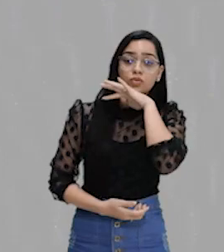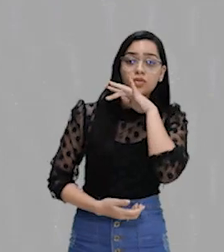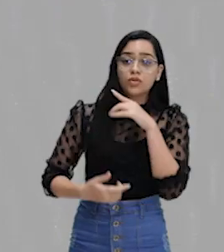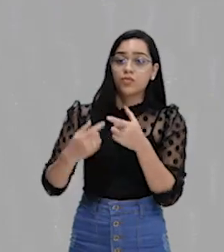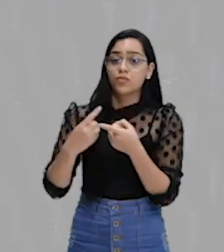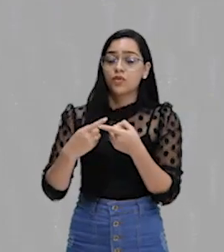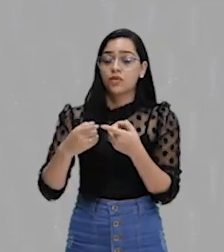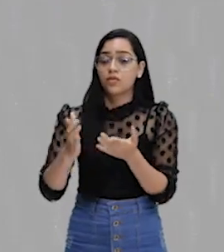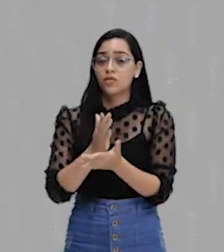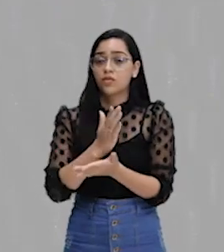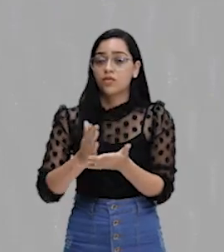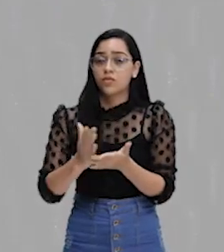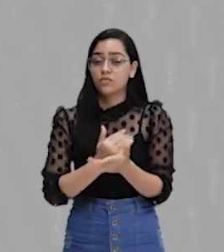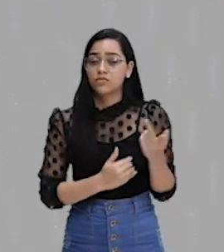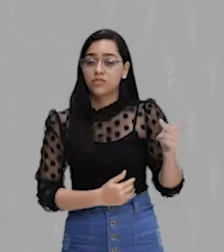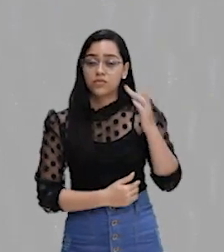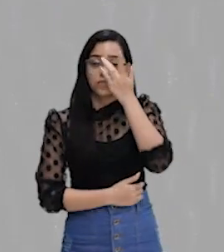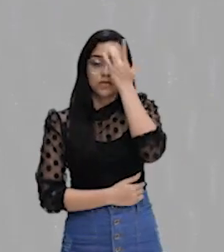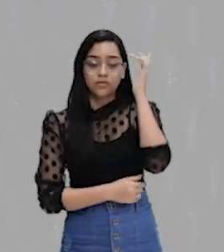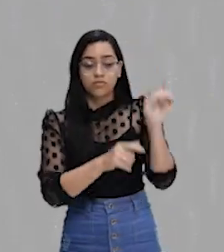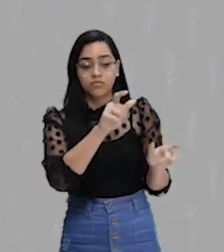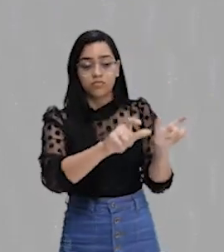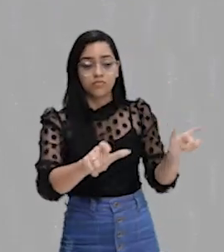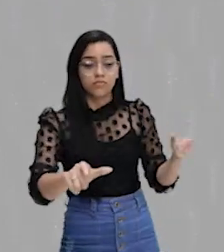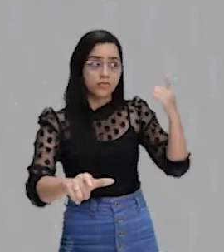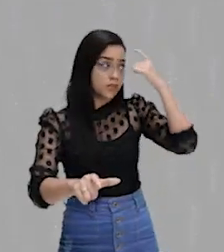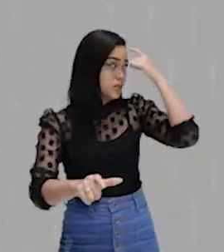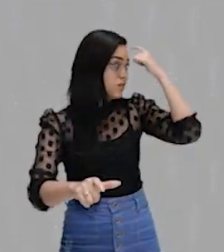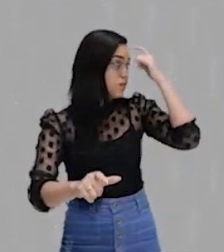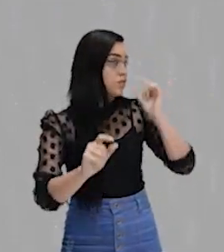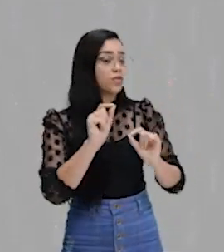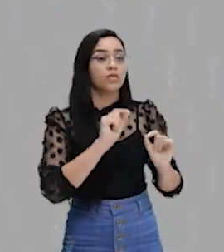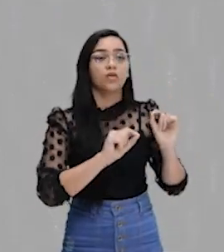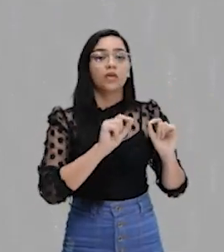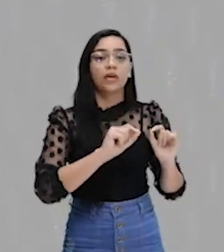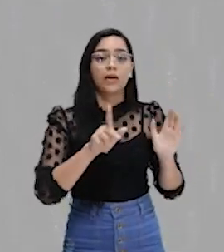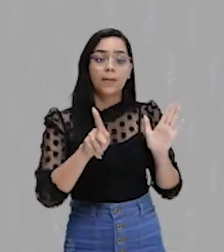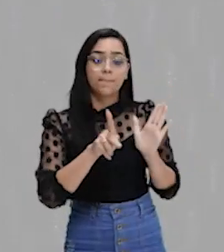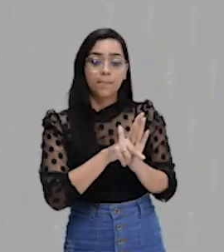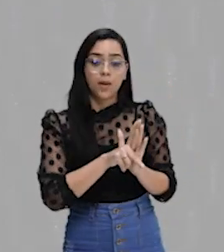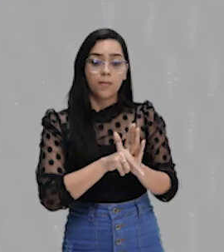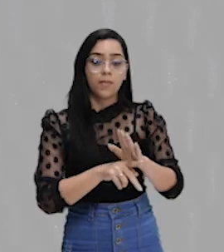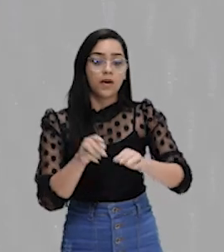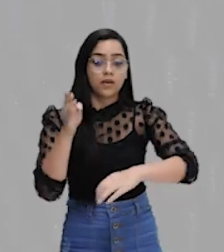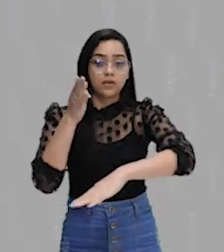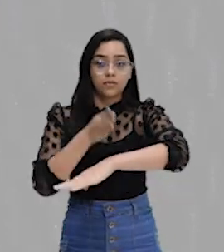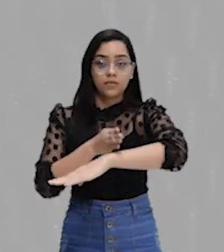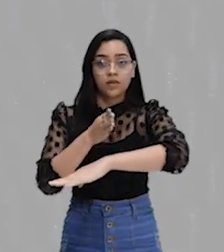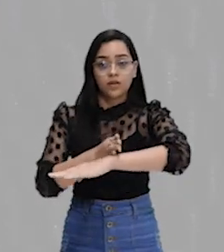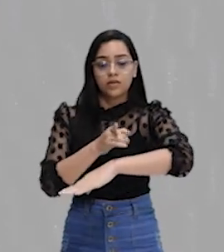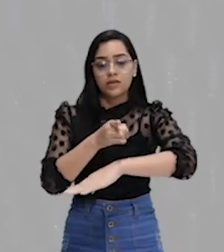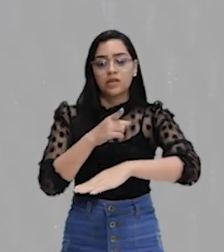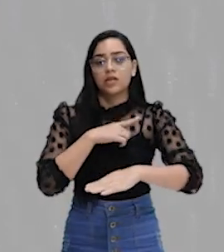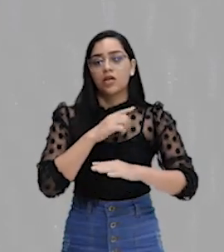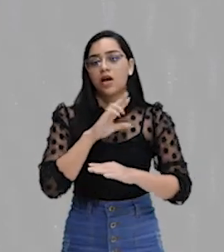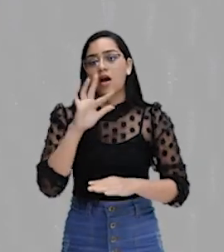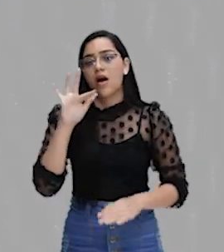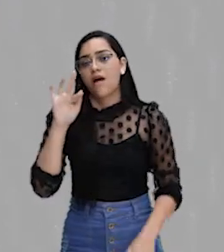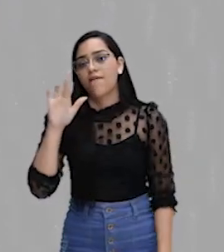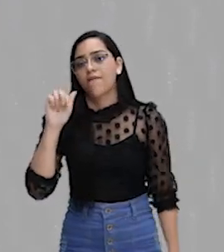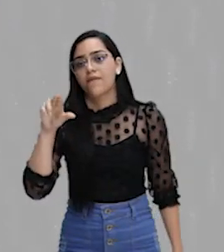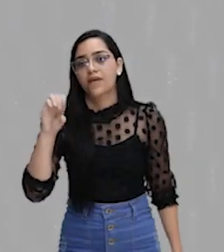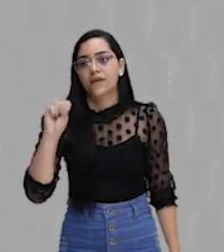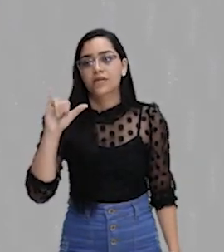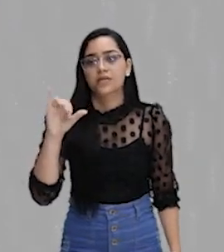porque alguns desses pensadores, na verdade, pertencem à Idade Média. Você fala de Francisco